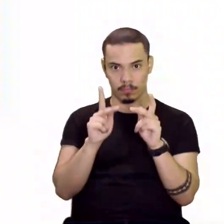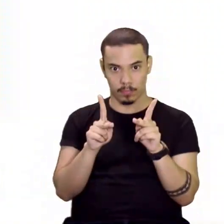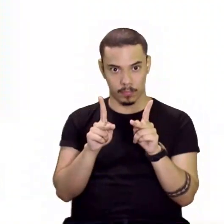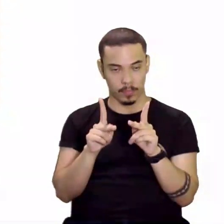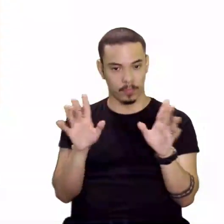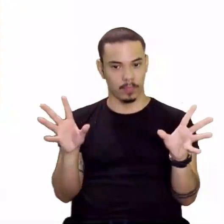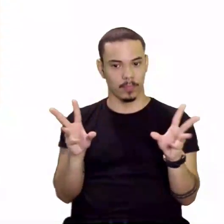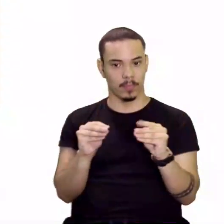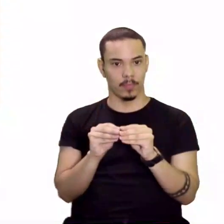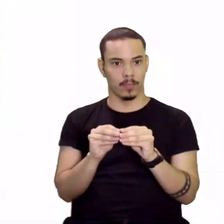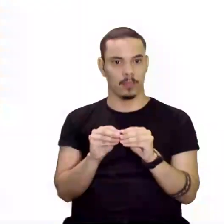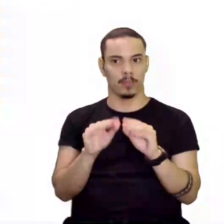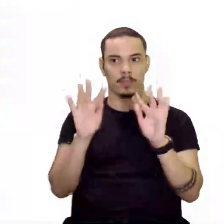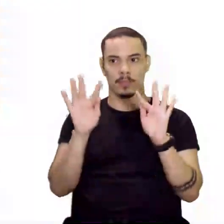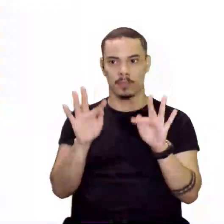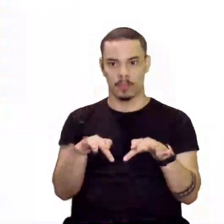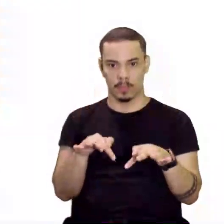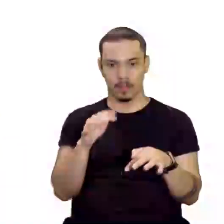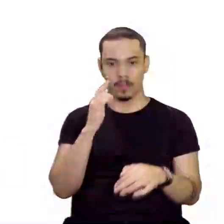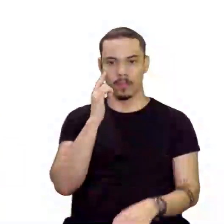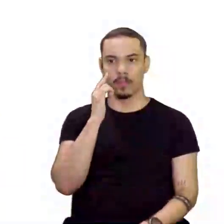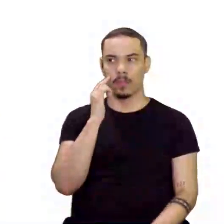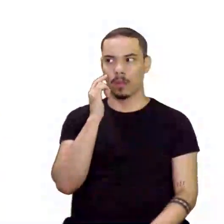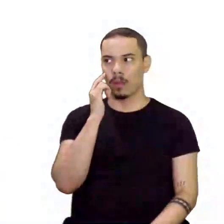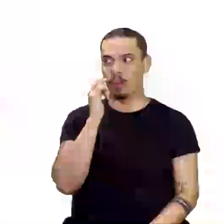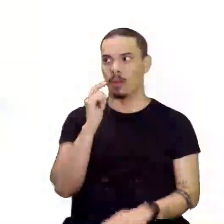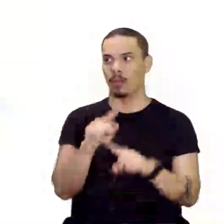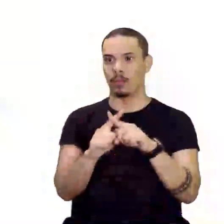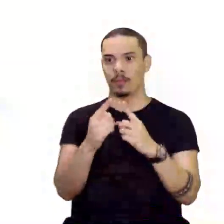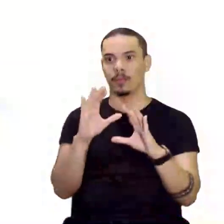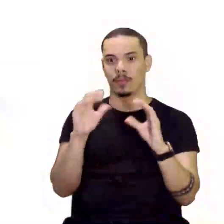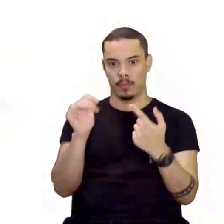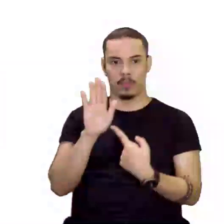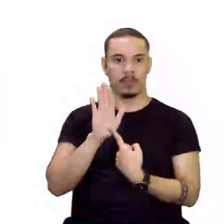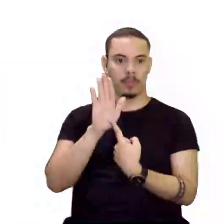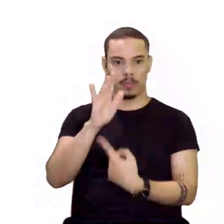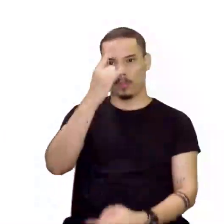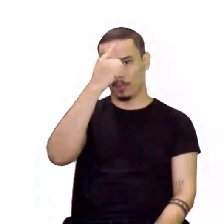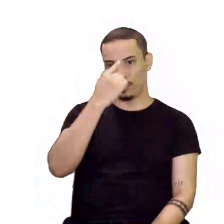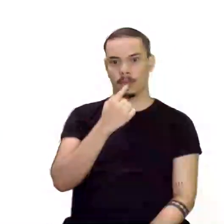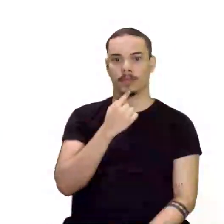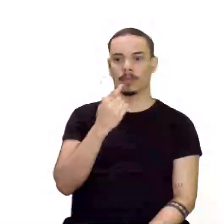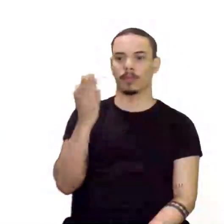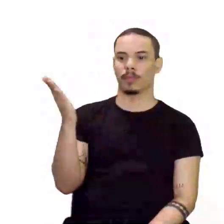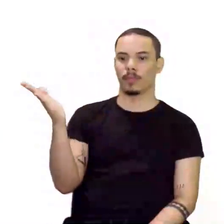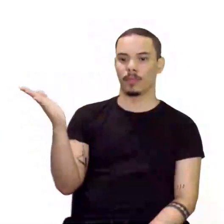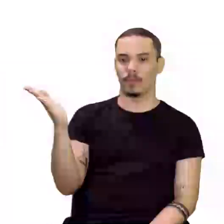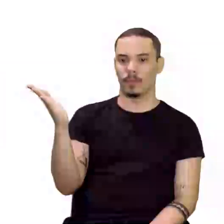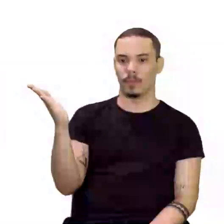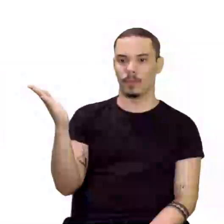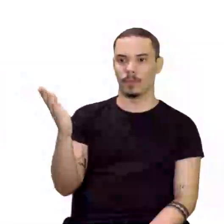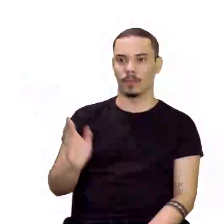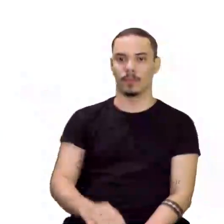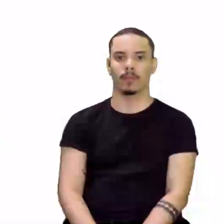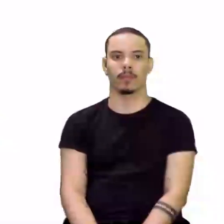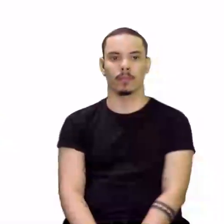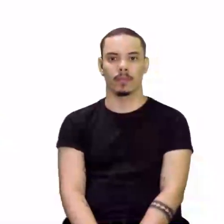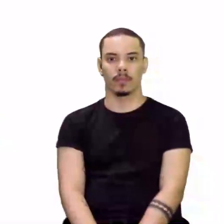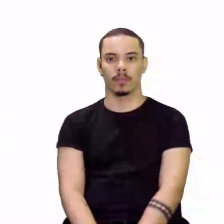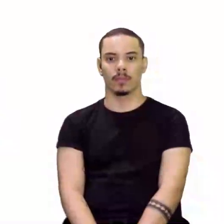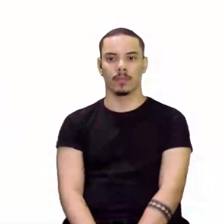Já estamos chegando ao final, mas claro que eu vou mostrar essas imagens, mostrando para vocês como é que preservar